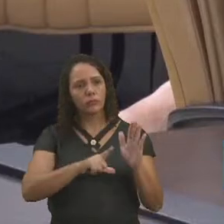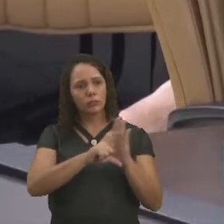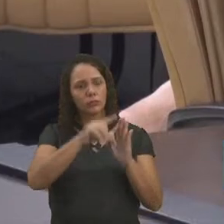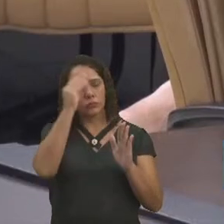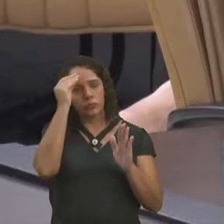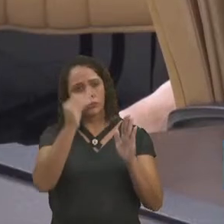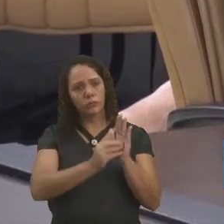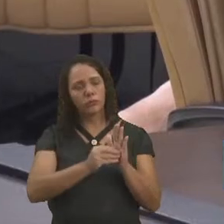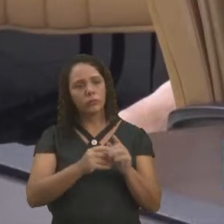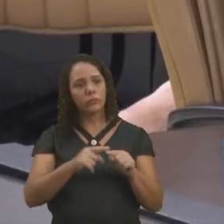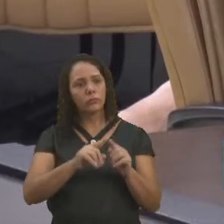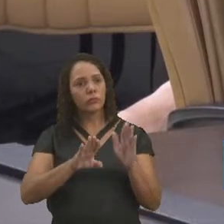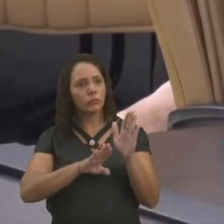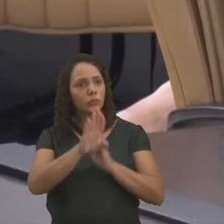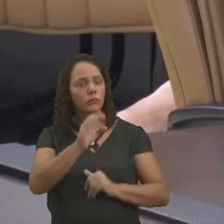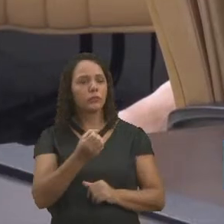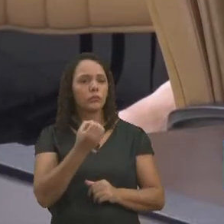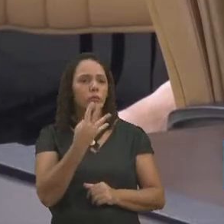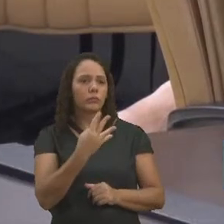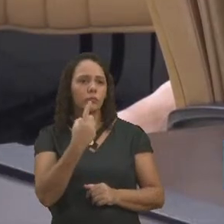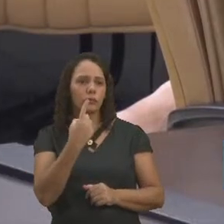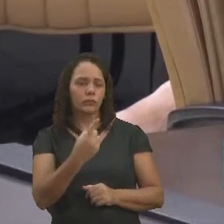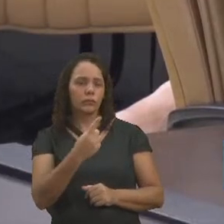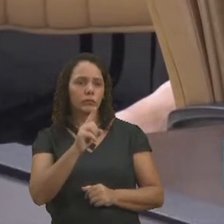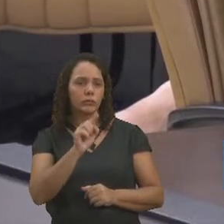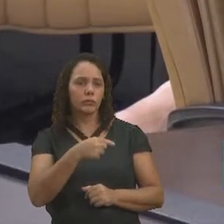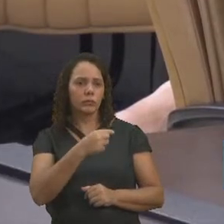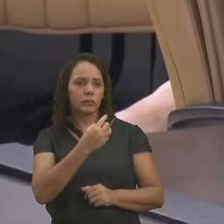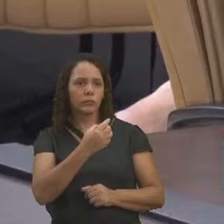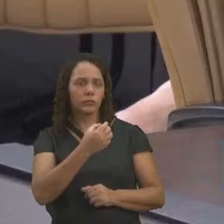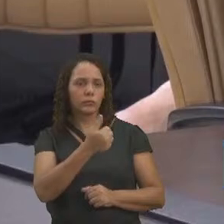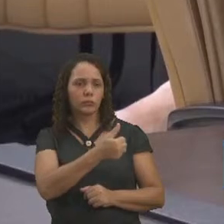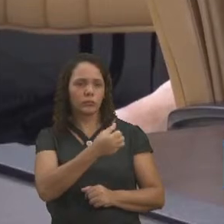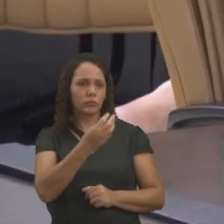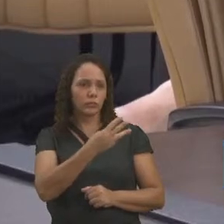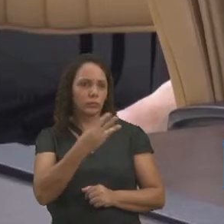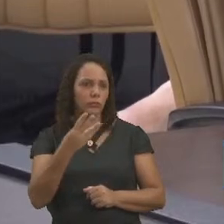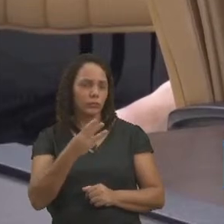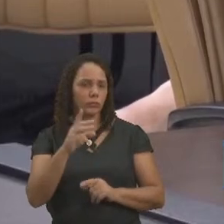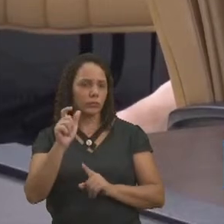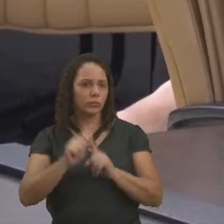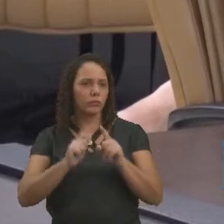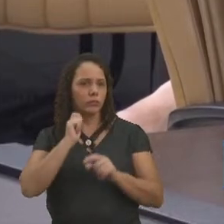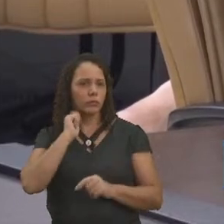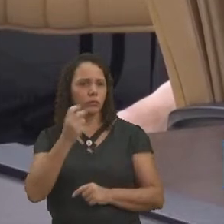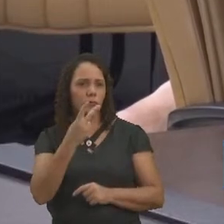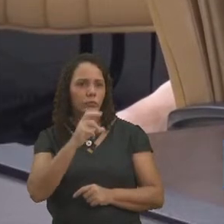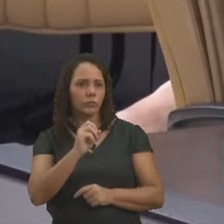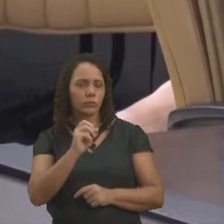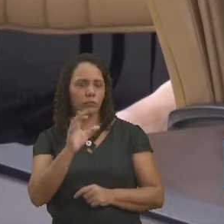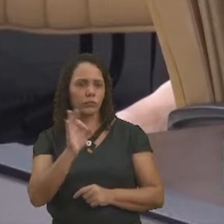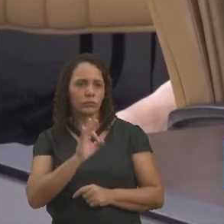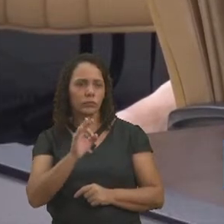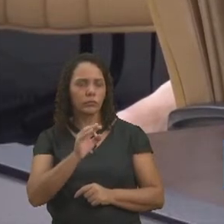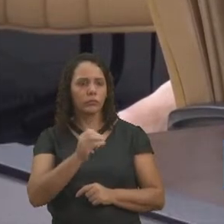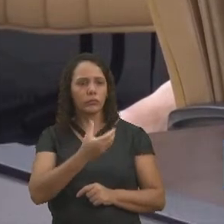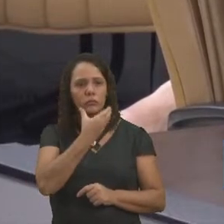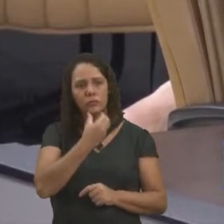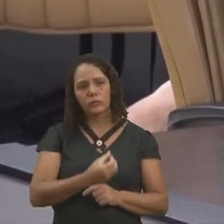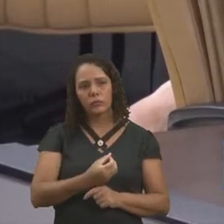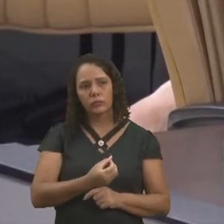Fiscal. Cresceu para 41,33%. Em abril era 20%. Em dezembro